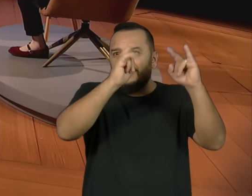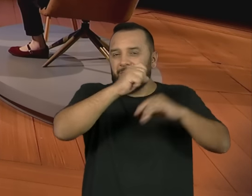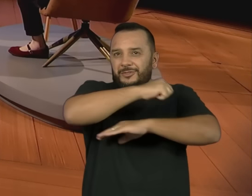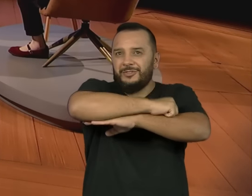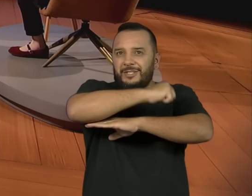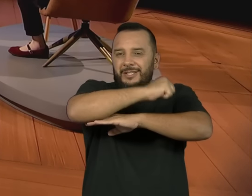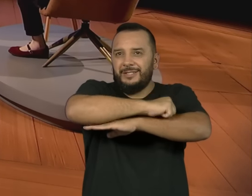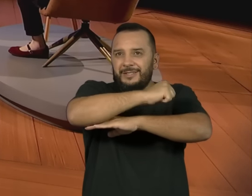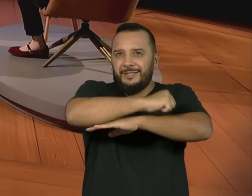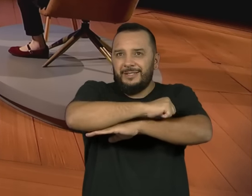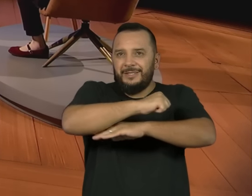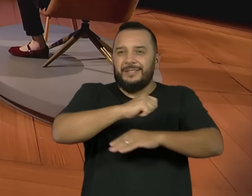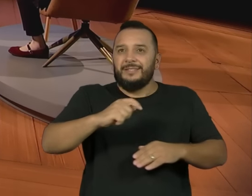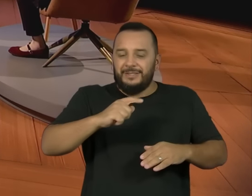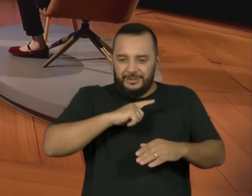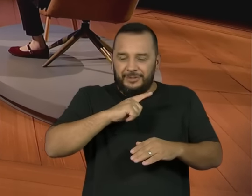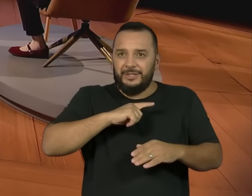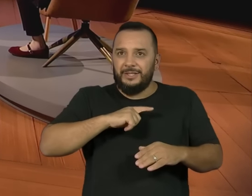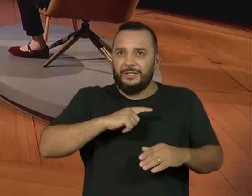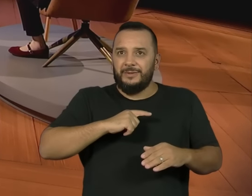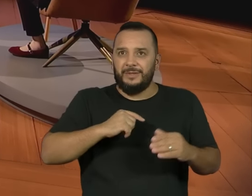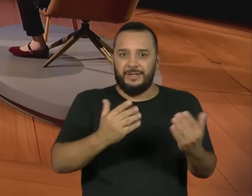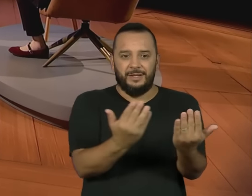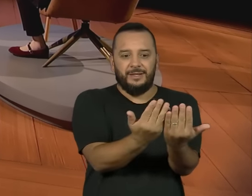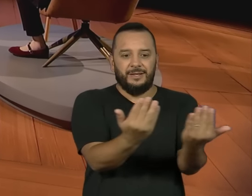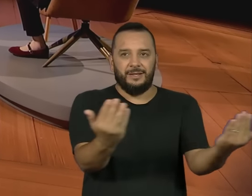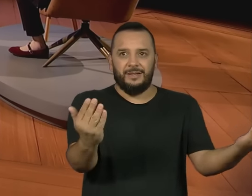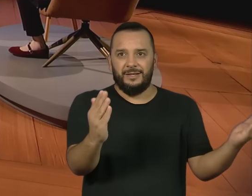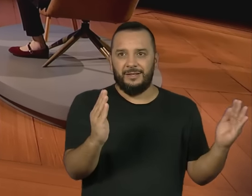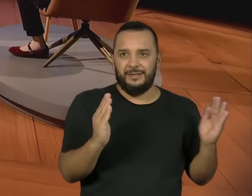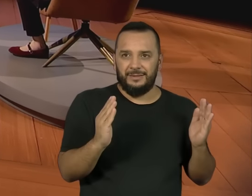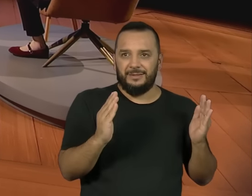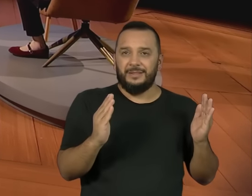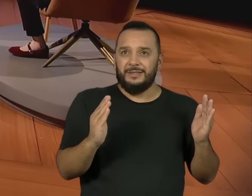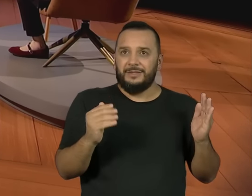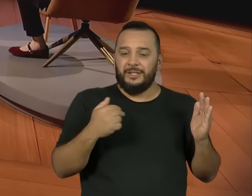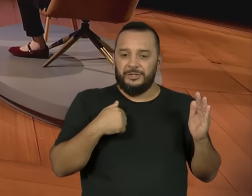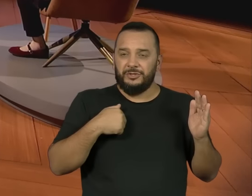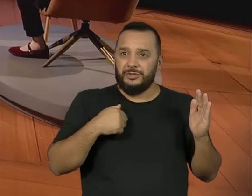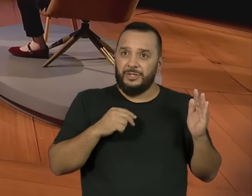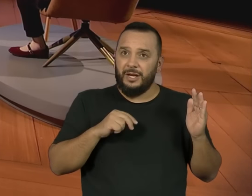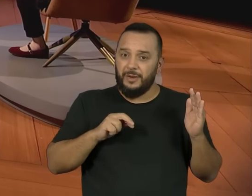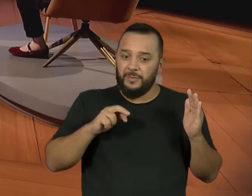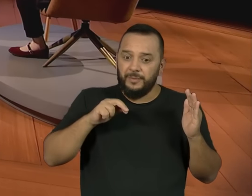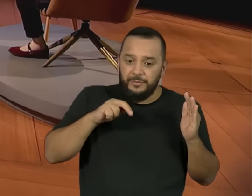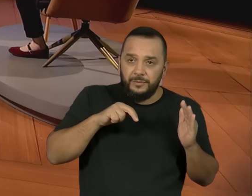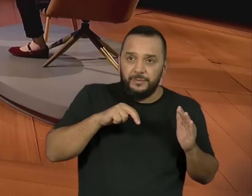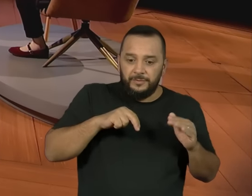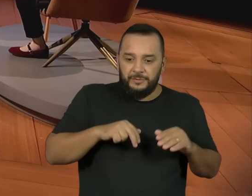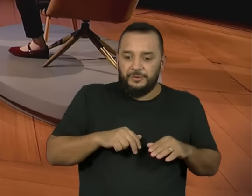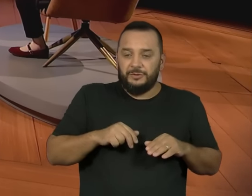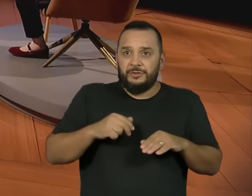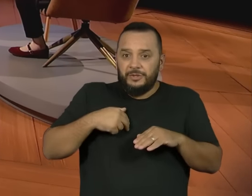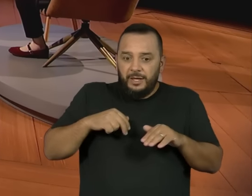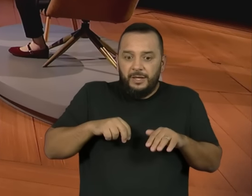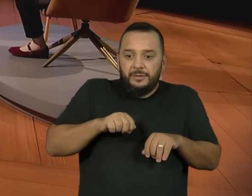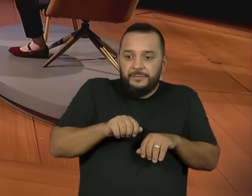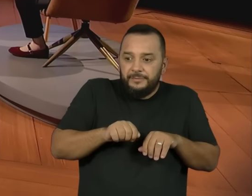é que chama? Parapeito? Parapeito. Parapeito bem grande. Então a gente andou de